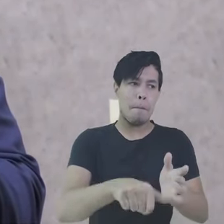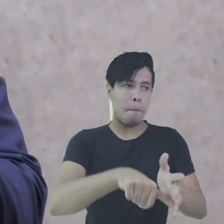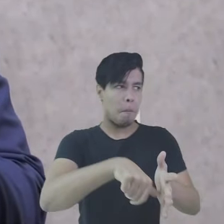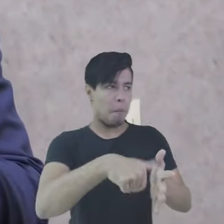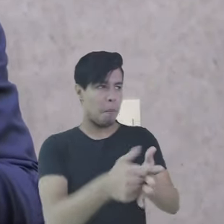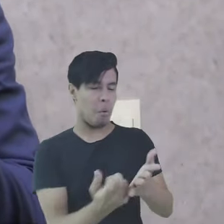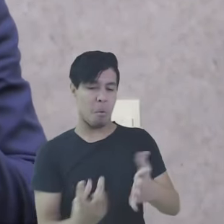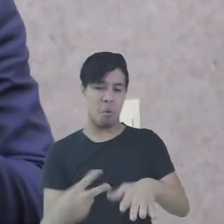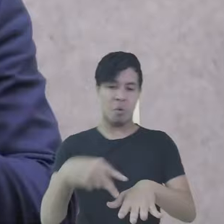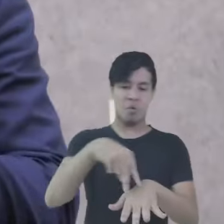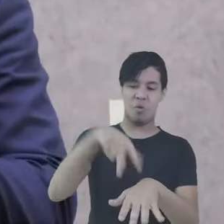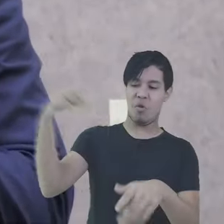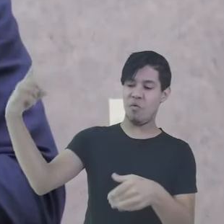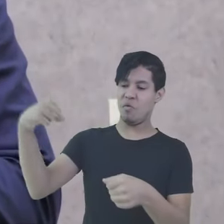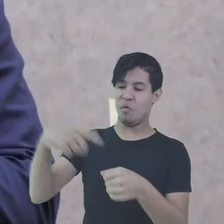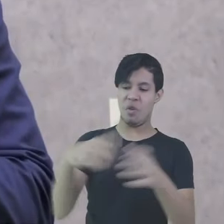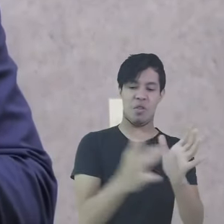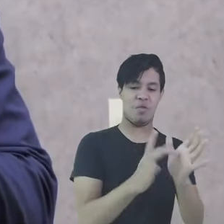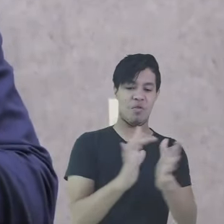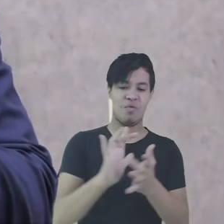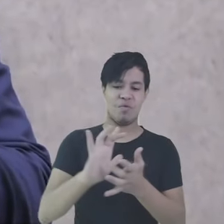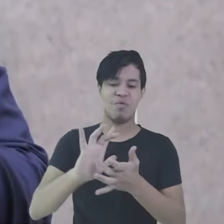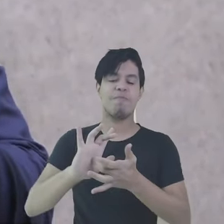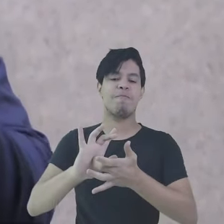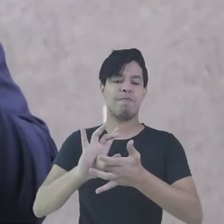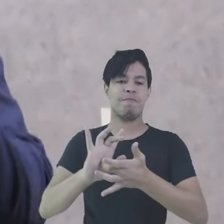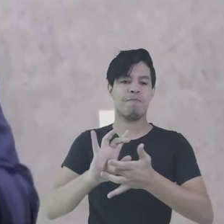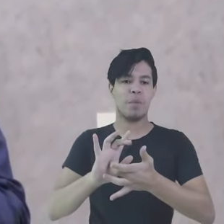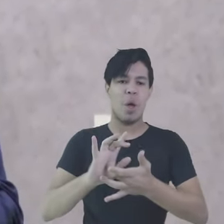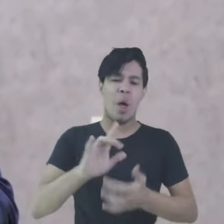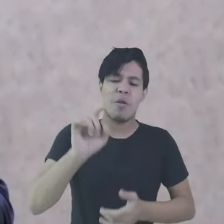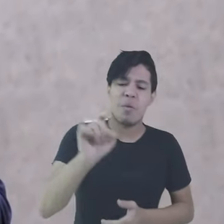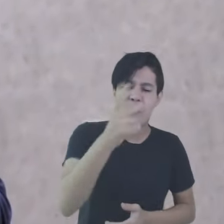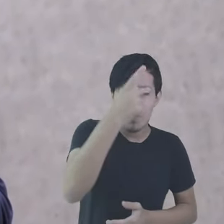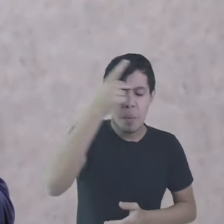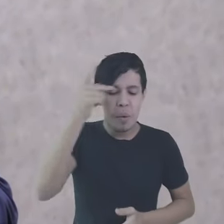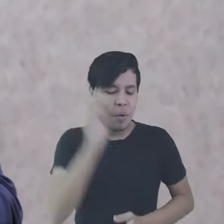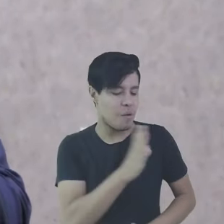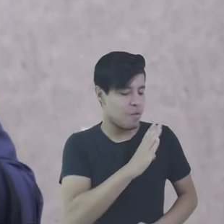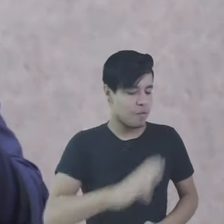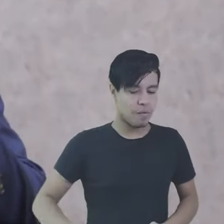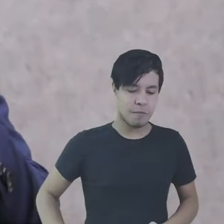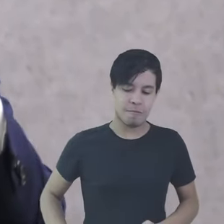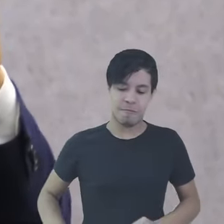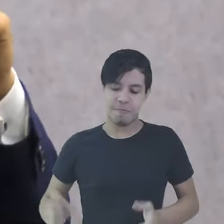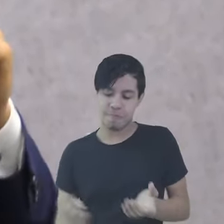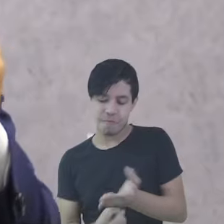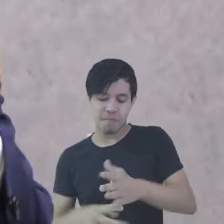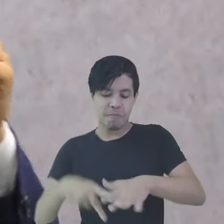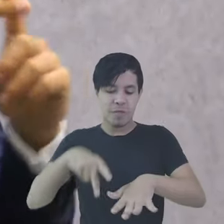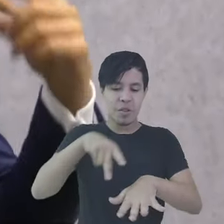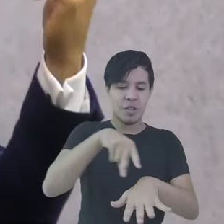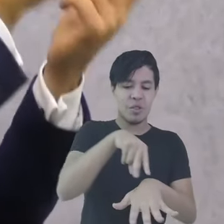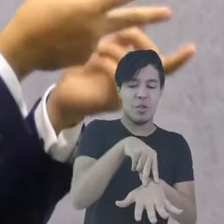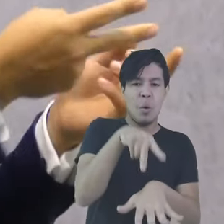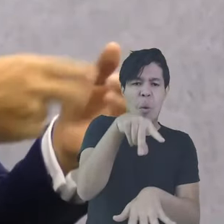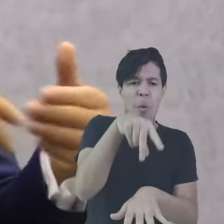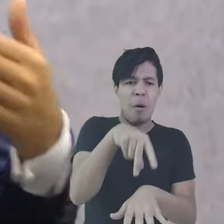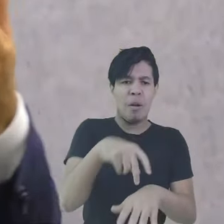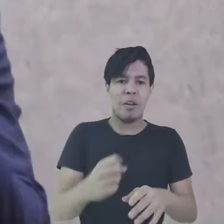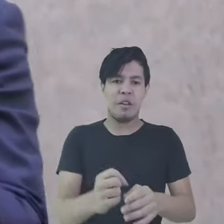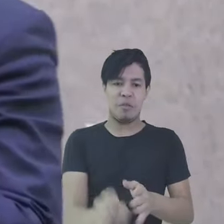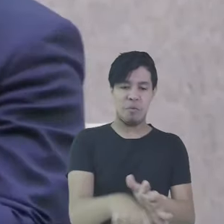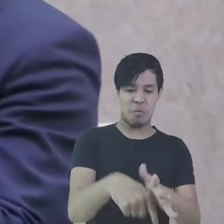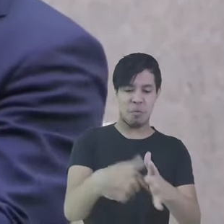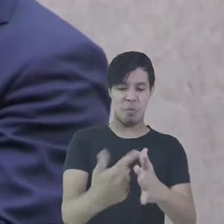vinda, Tessalonicenses 4, 13 a 16, os que morreram em Cristo vão ressuscitar. Na segunda ressurreição, que é depois do